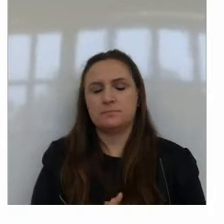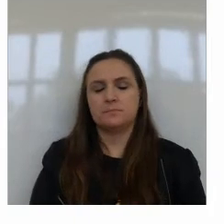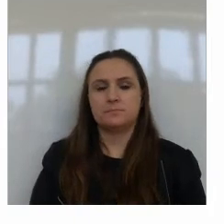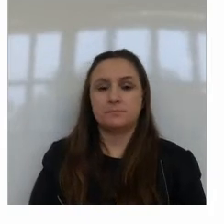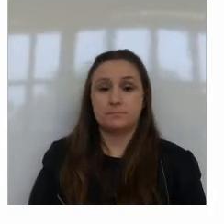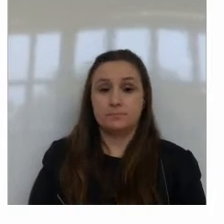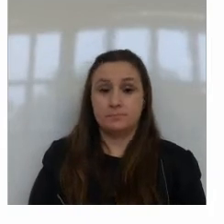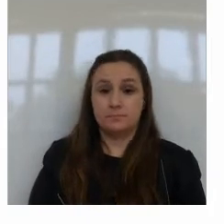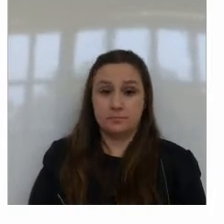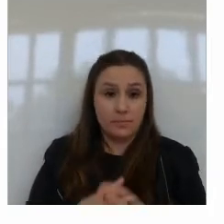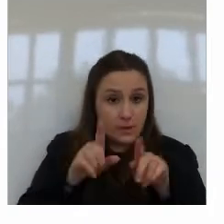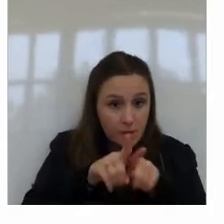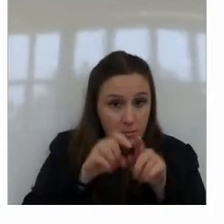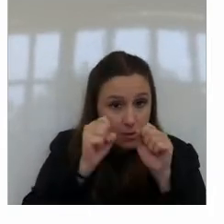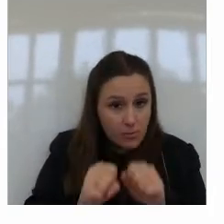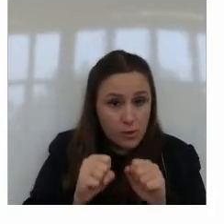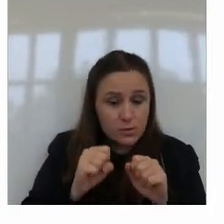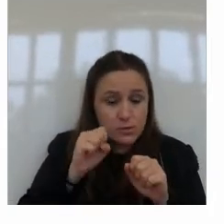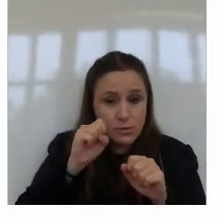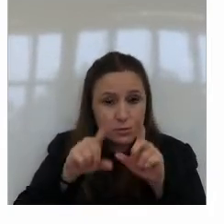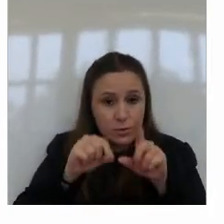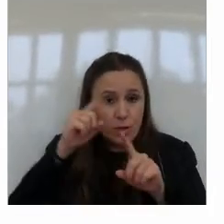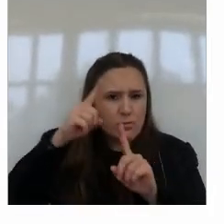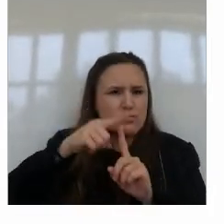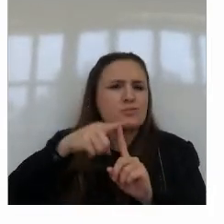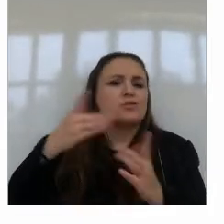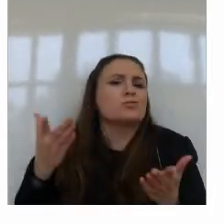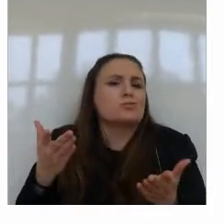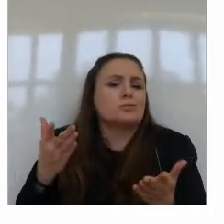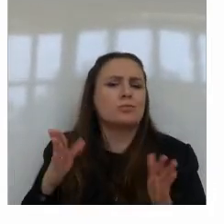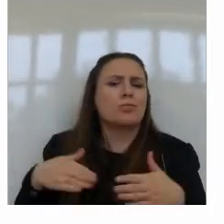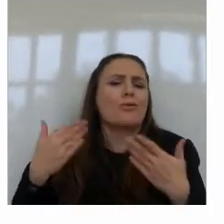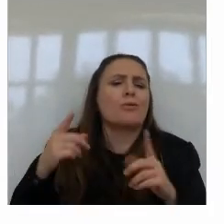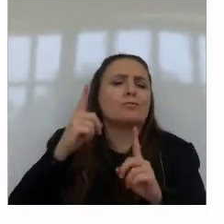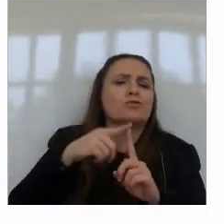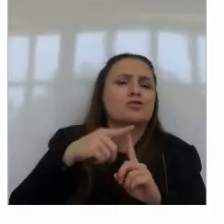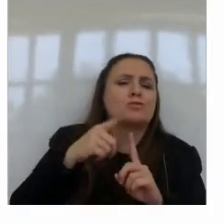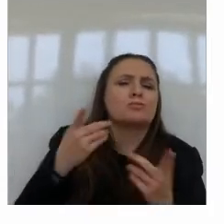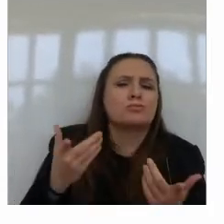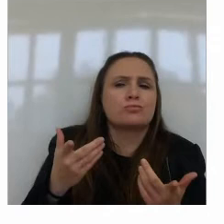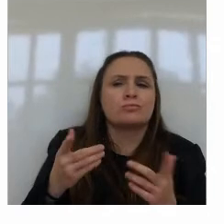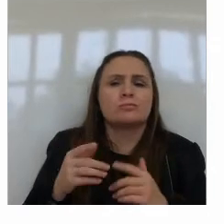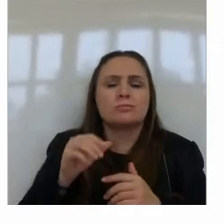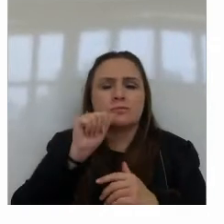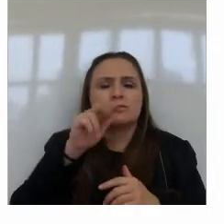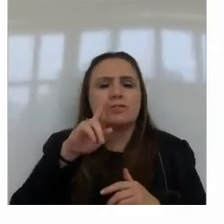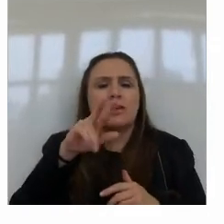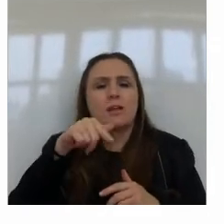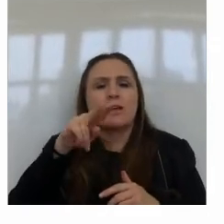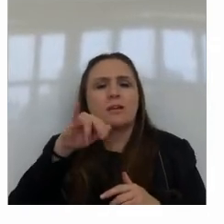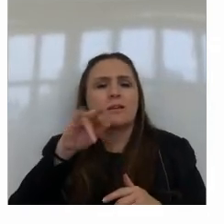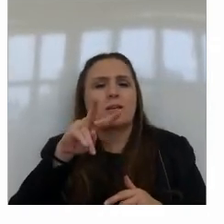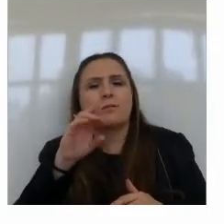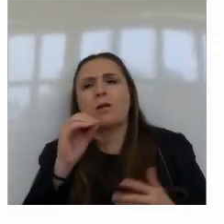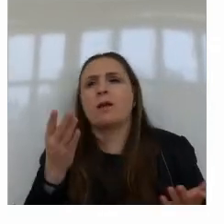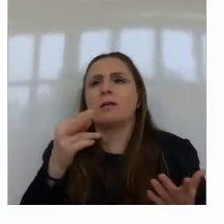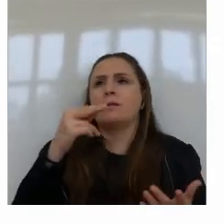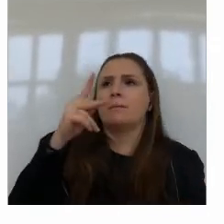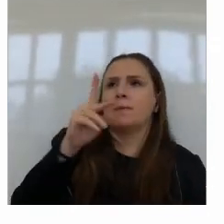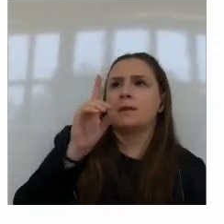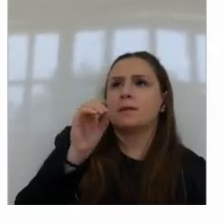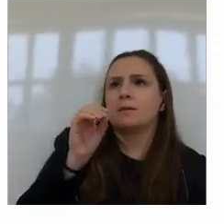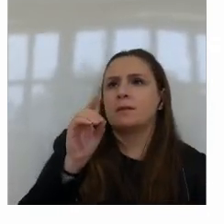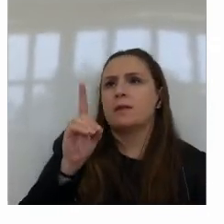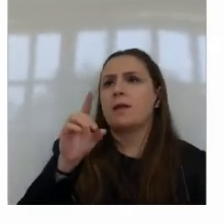considerar necessário. E aqui eu posso também definir os tipos de arquivo. Aqui eu vou deixar em branco, mas você pode